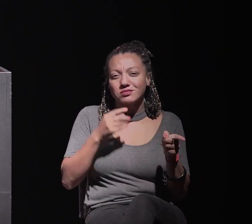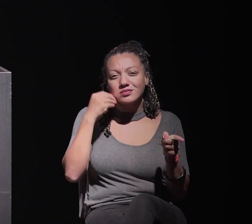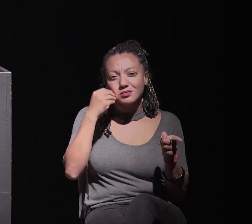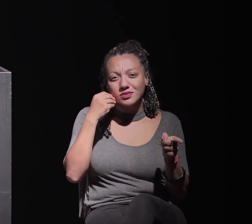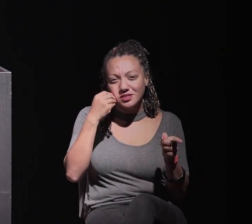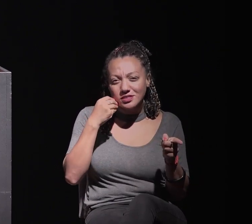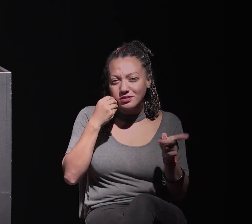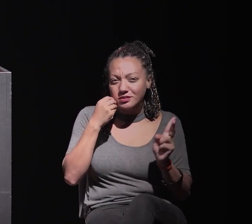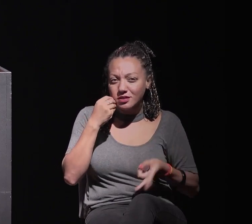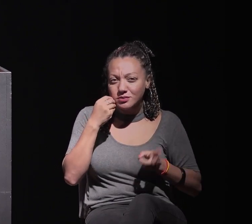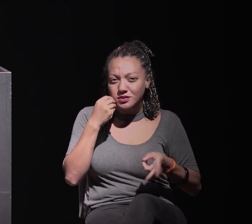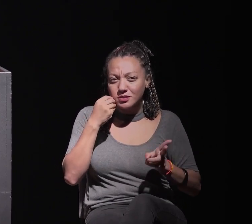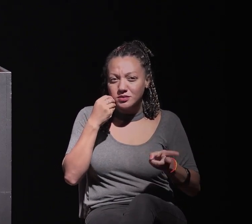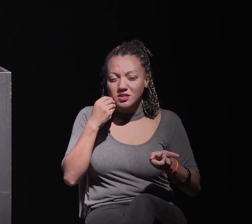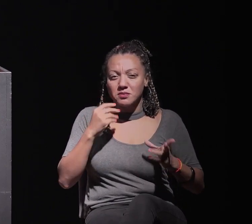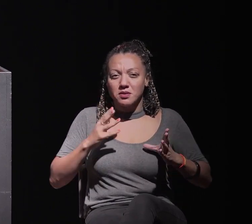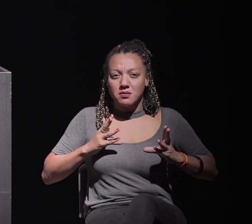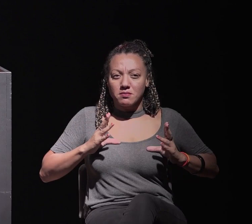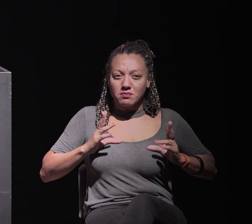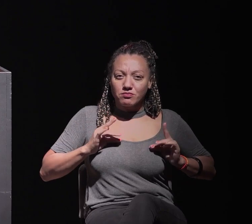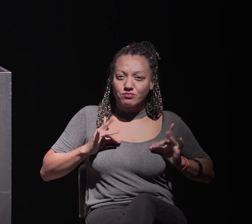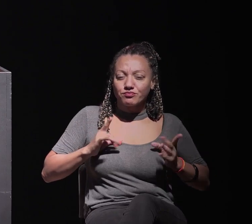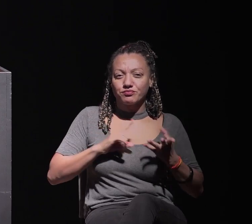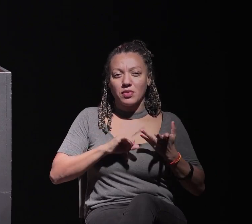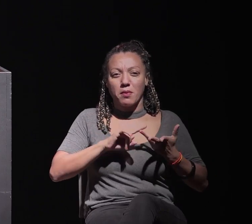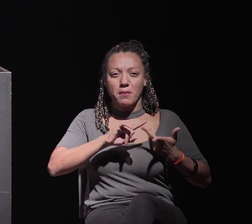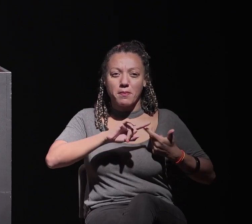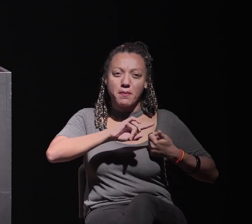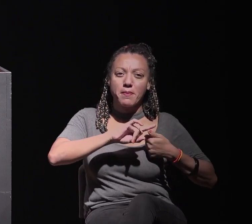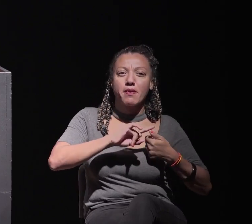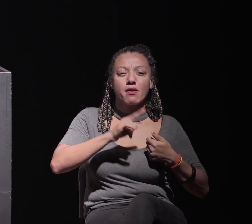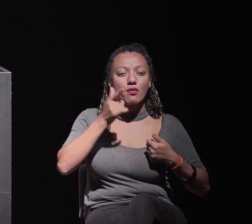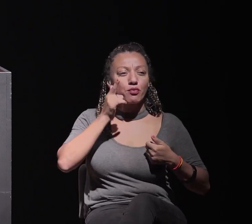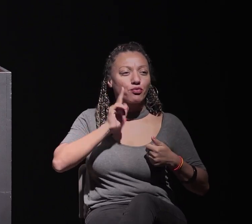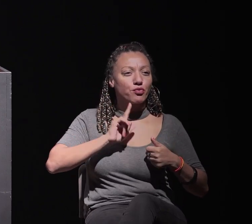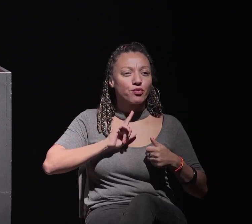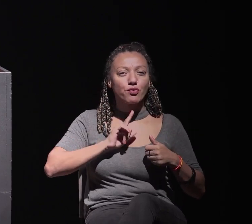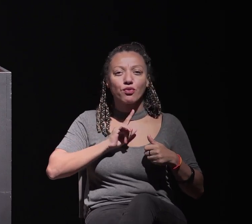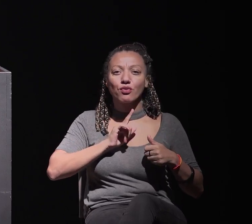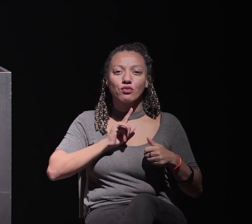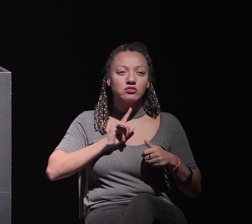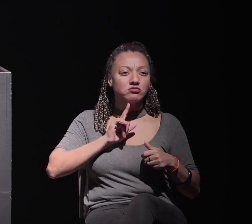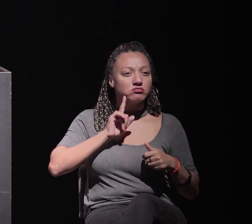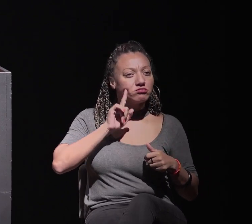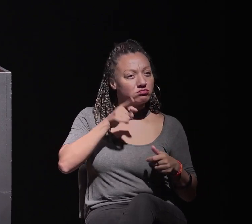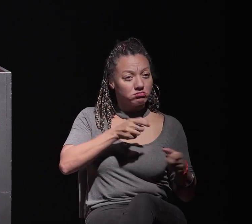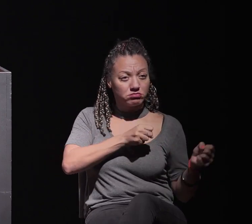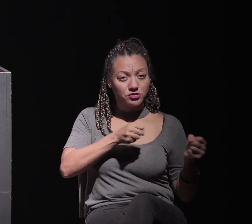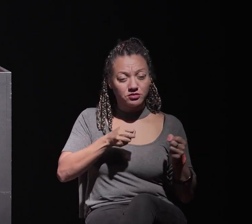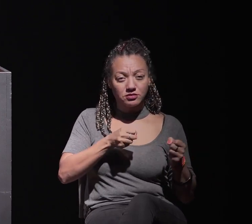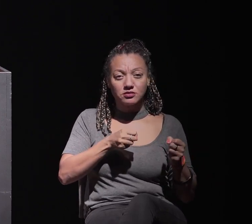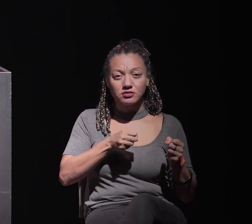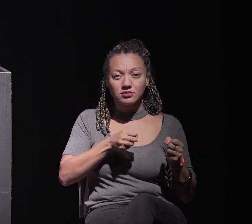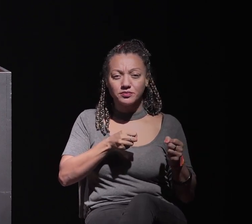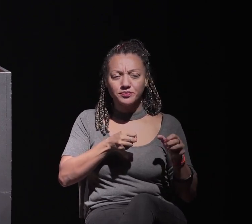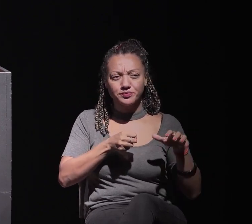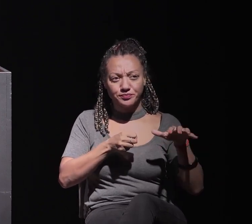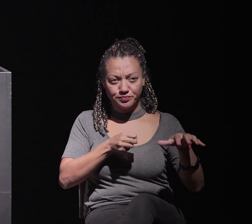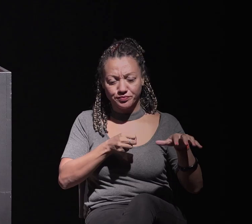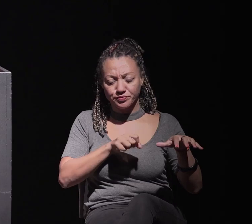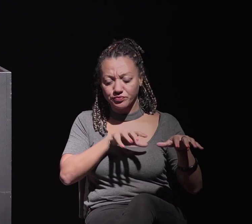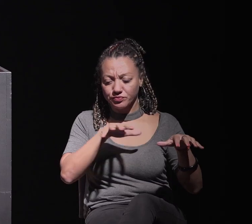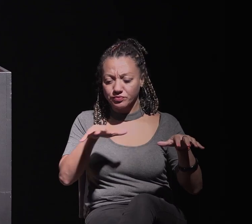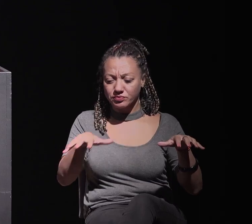experiência o tempo todo de privilégio, de poder, de controle, de acesso, de status, e um grupo social que é o tempo